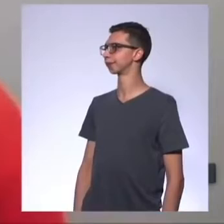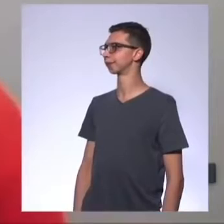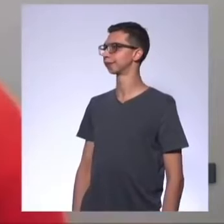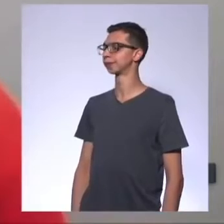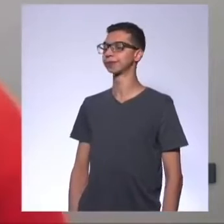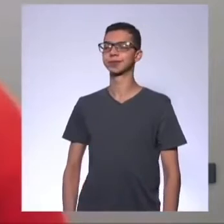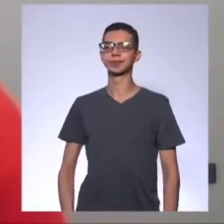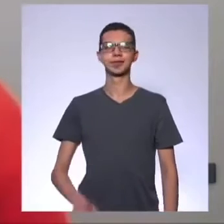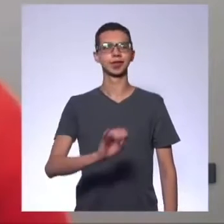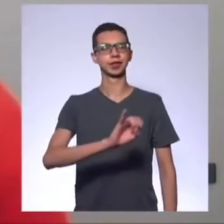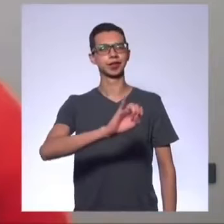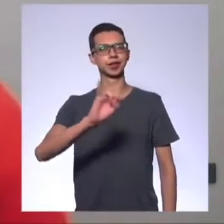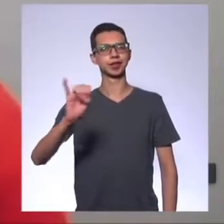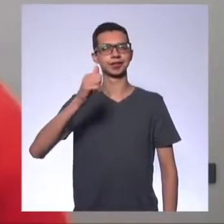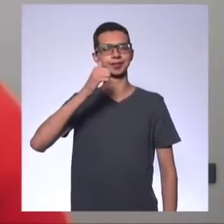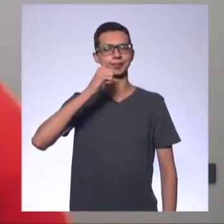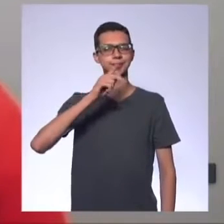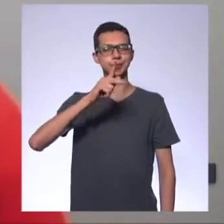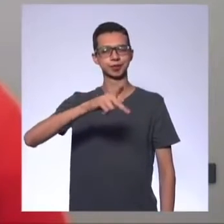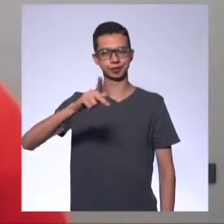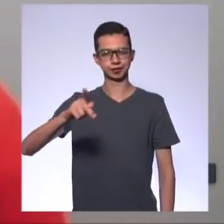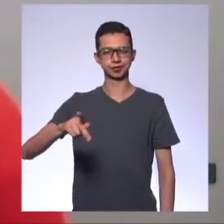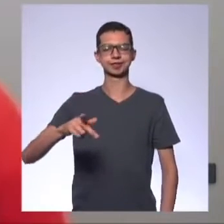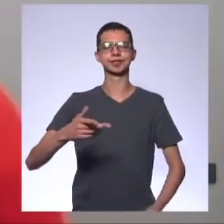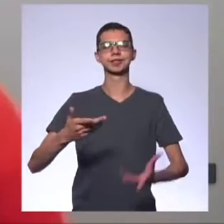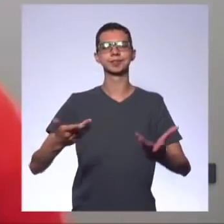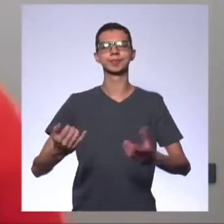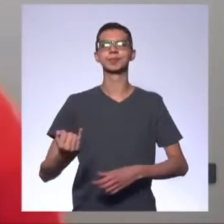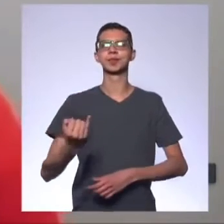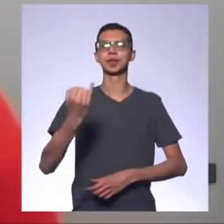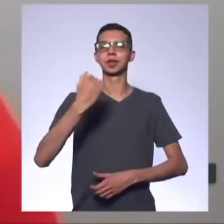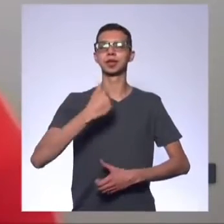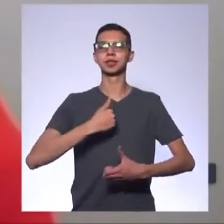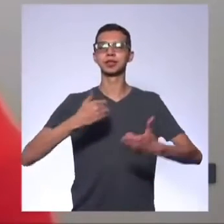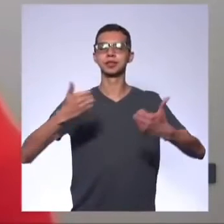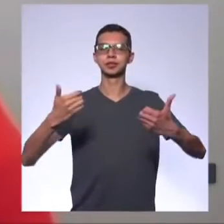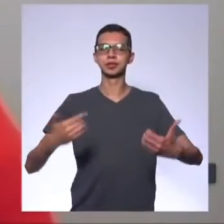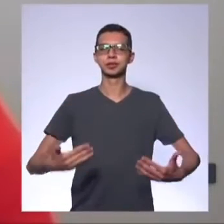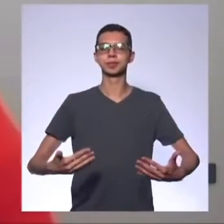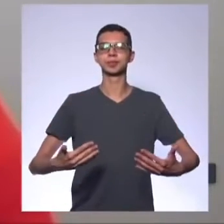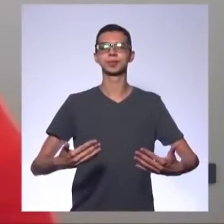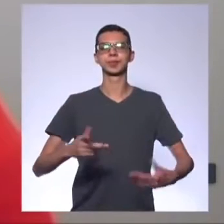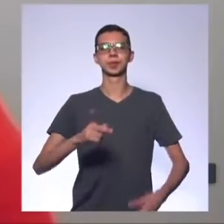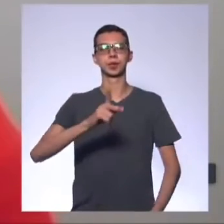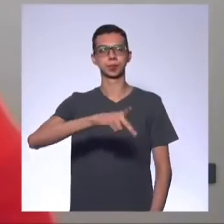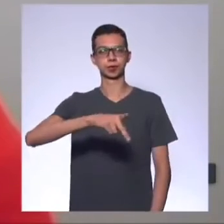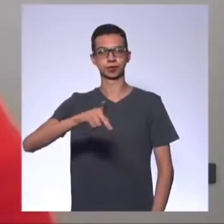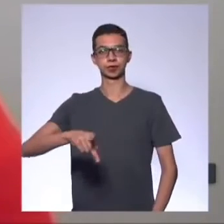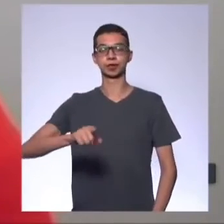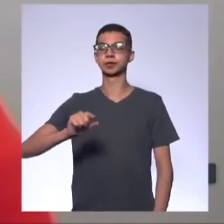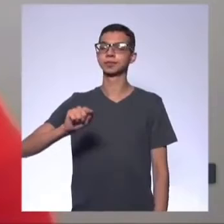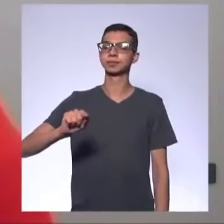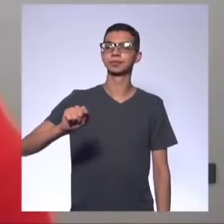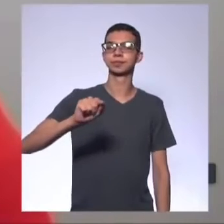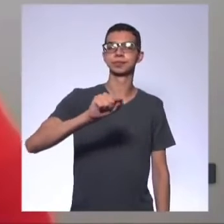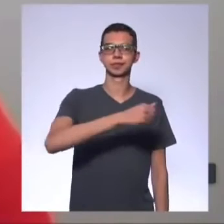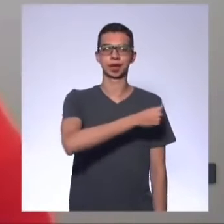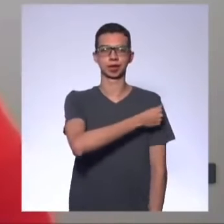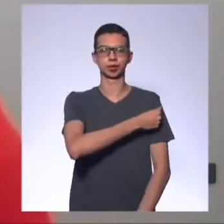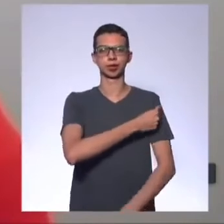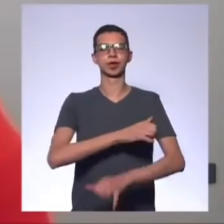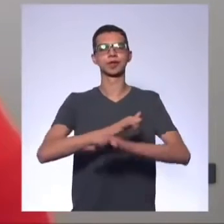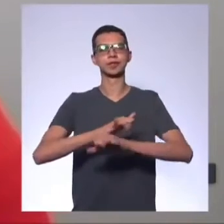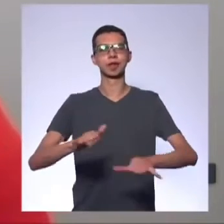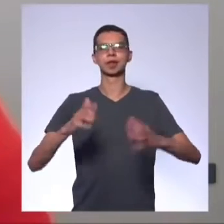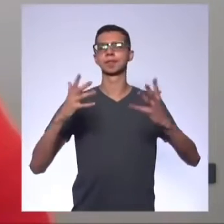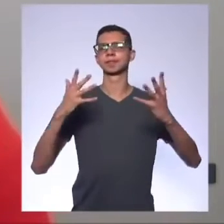Oi, professora. É importante só destacar aqui que os nossos professores e estudantes estão parabenizando a estudante que